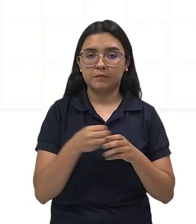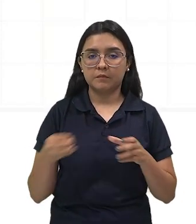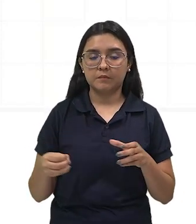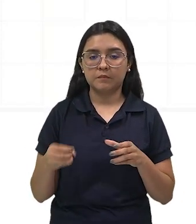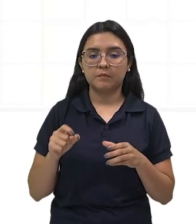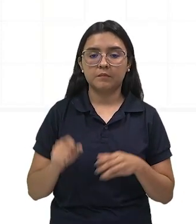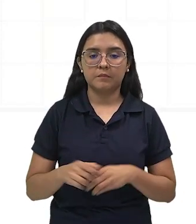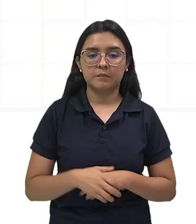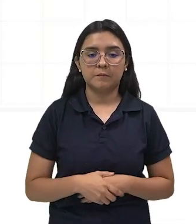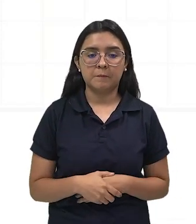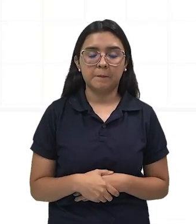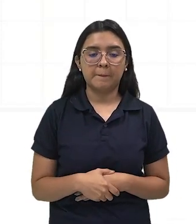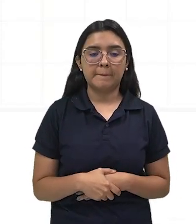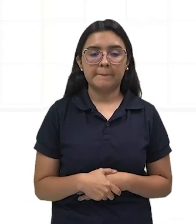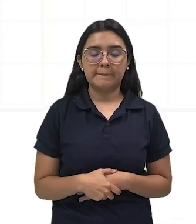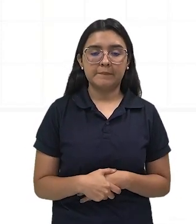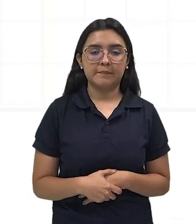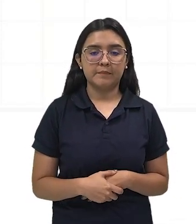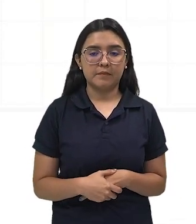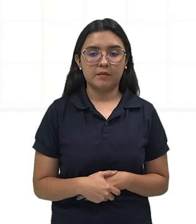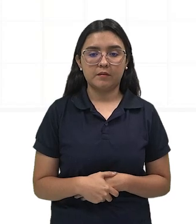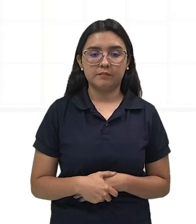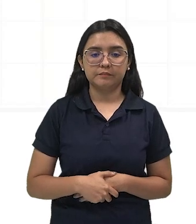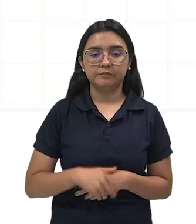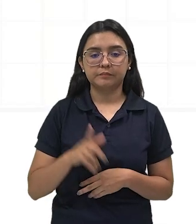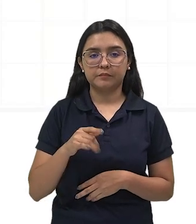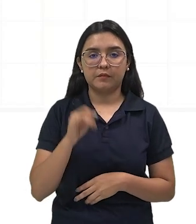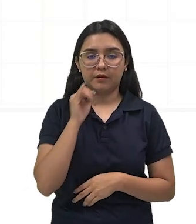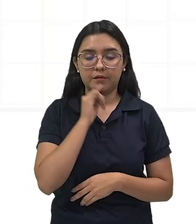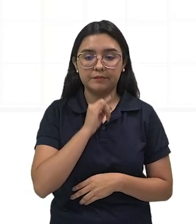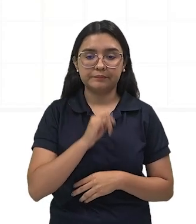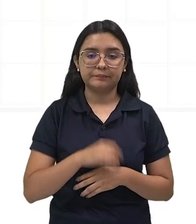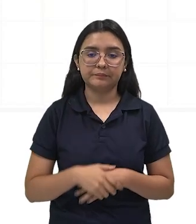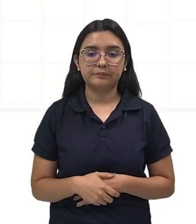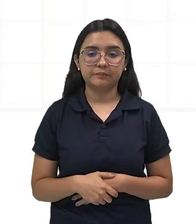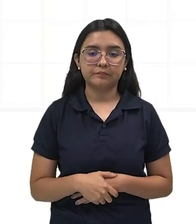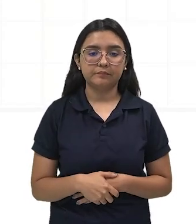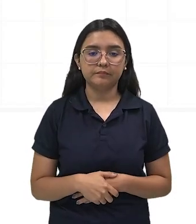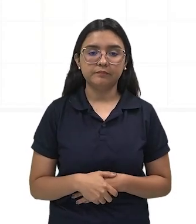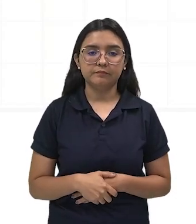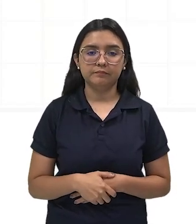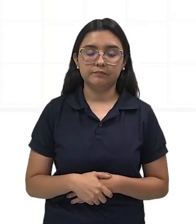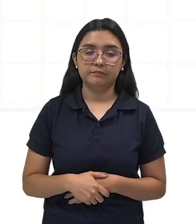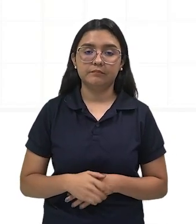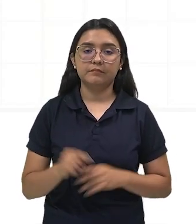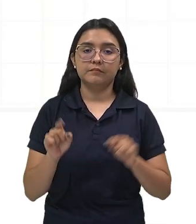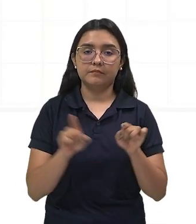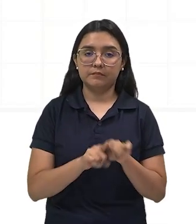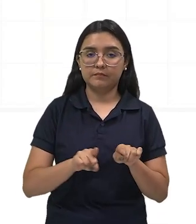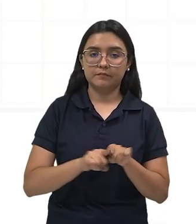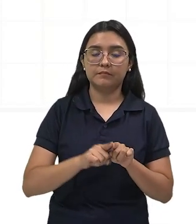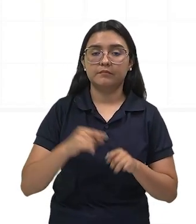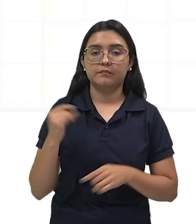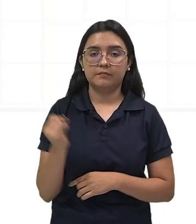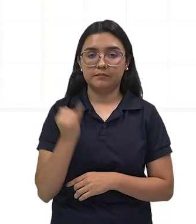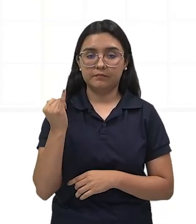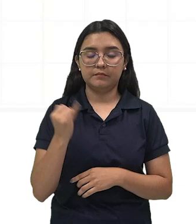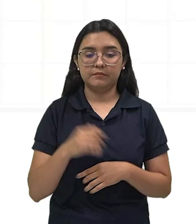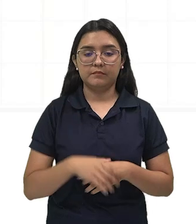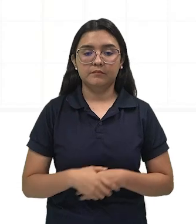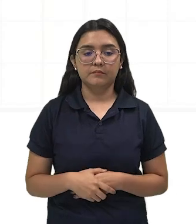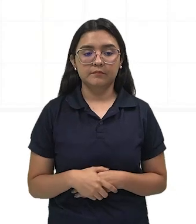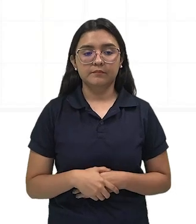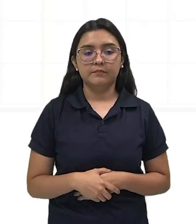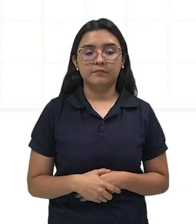representatividade da amostra. E isso é um exemplo. E muito importante, tá?